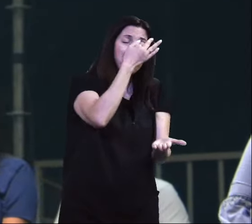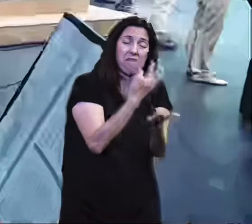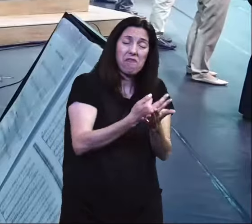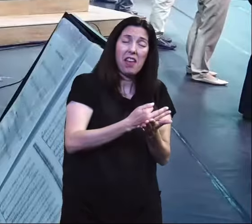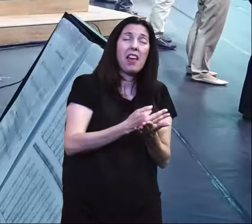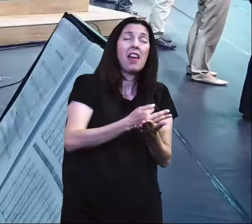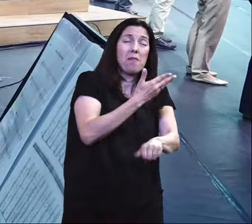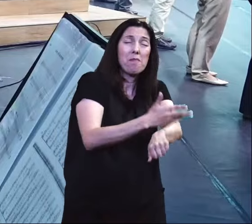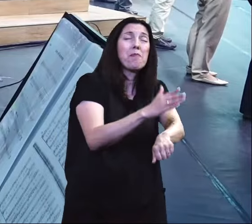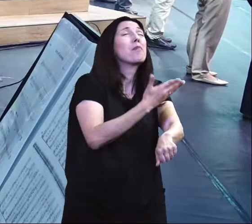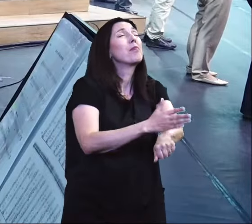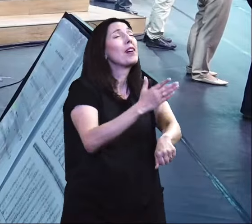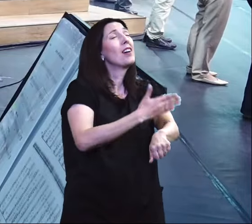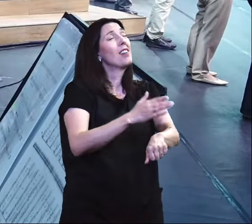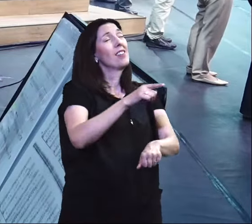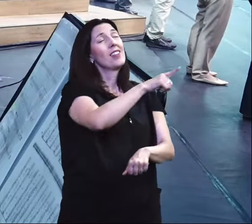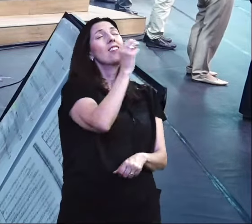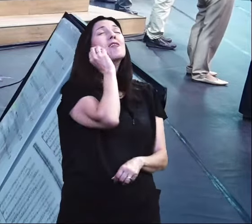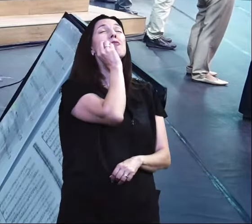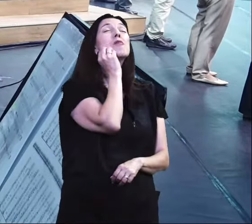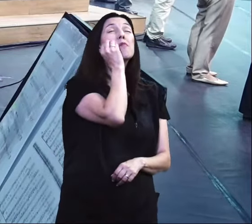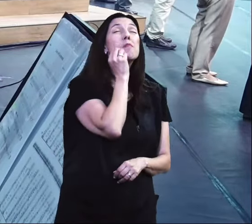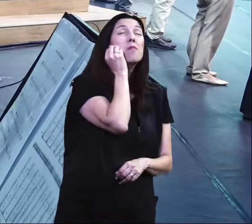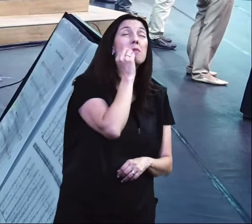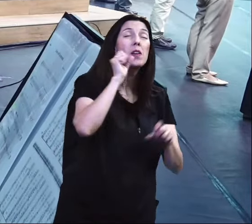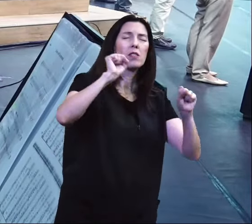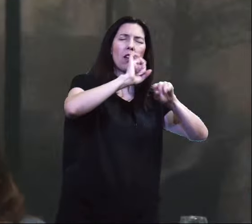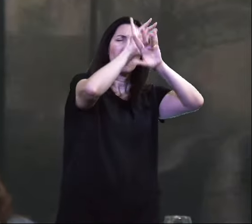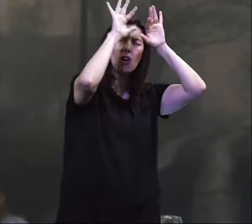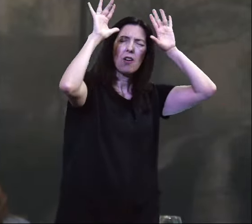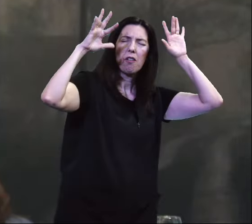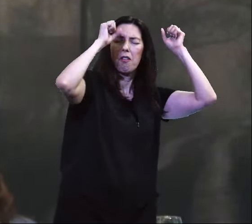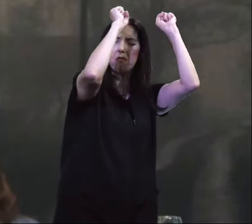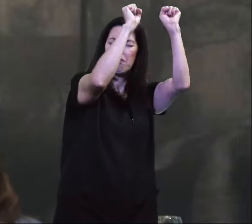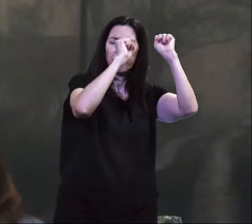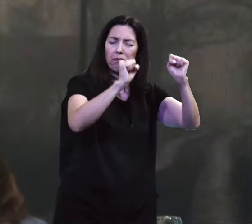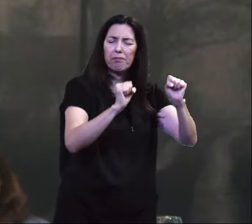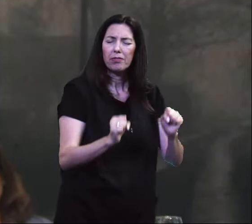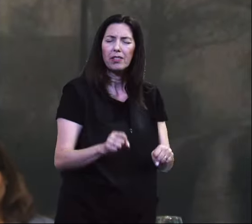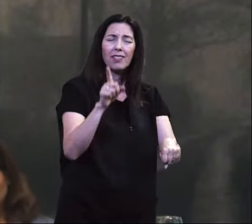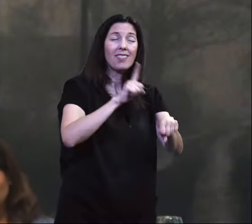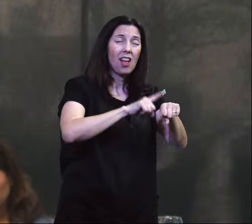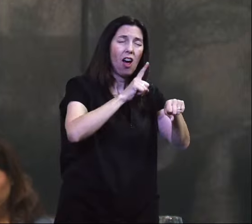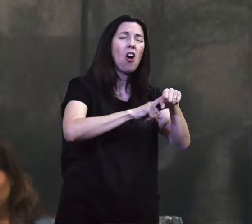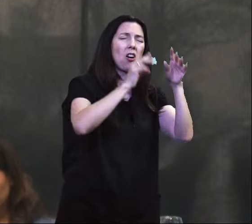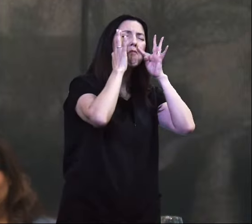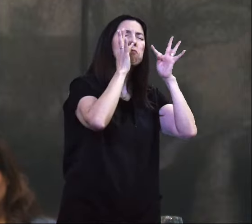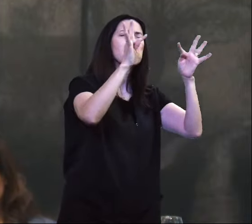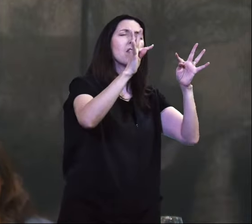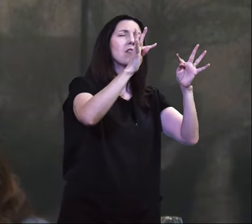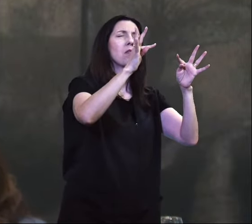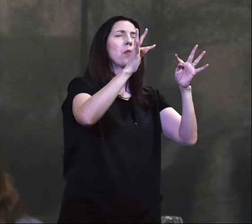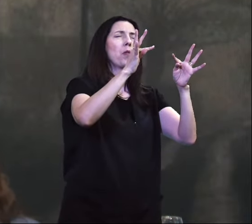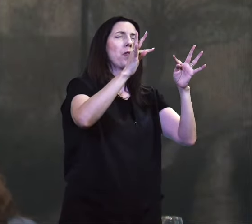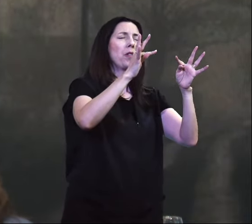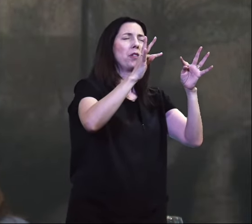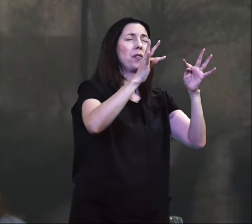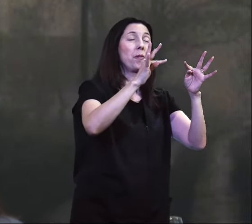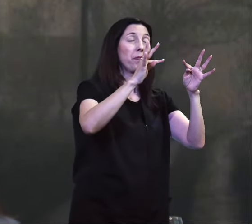eles experimentem a tua glória e o teu poder enquanto fazem isso. Faz o